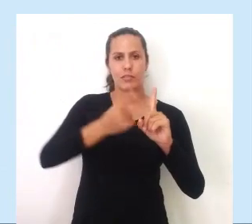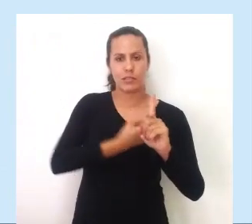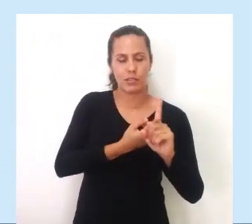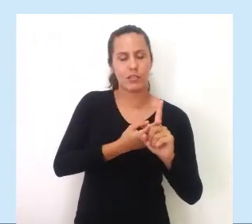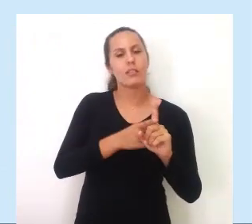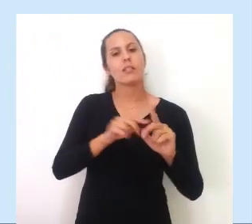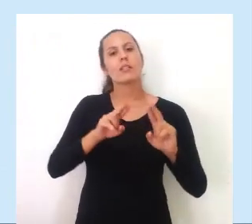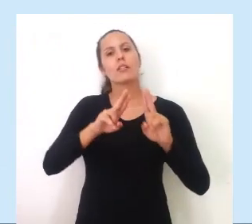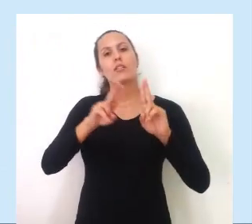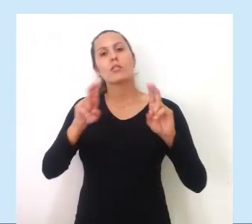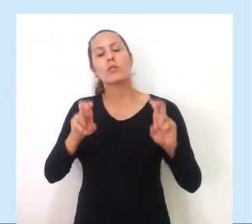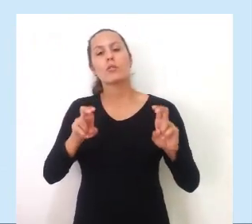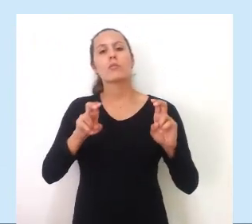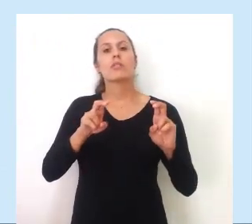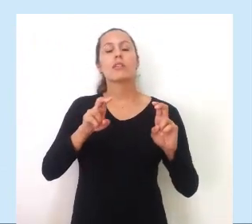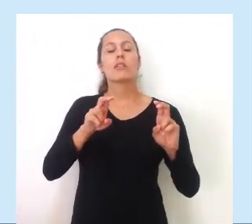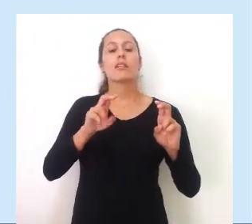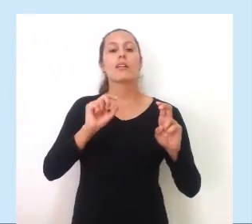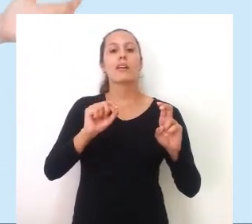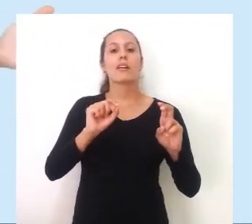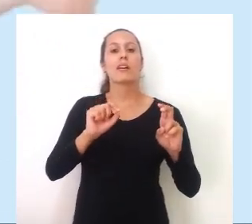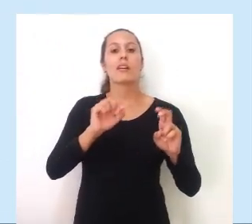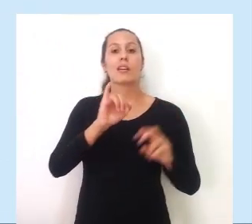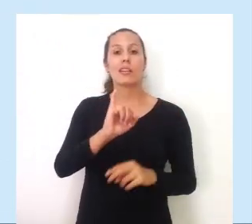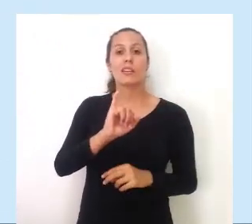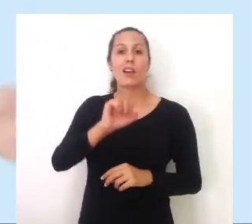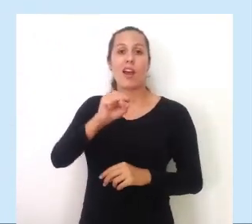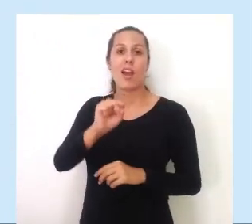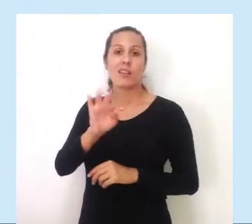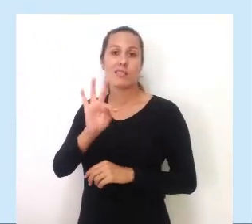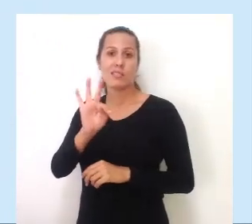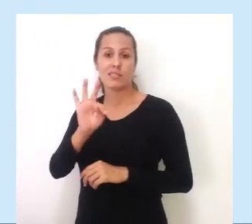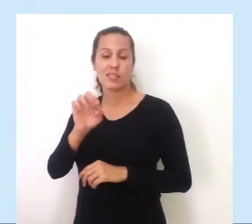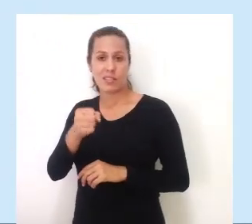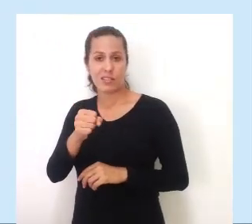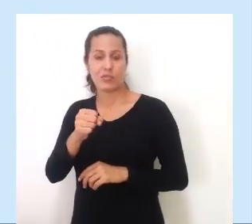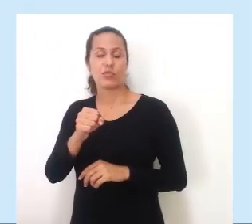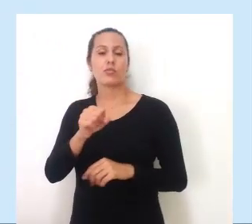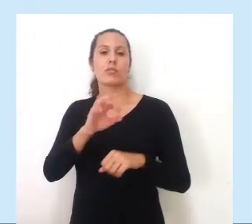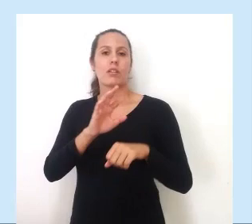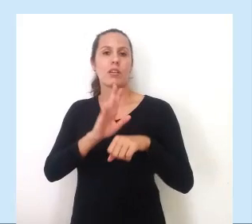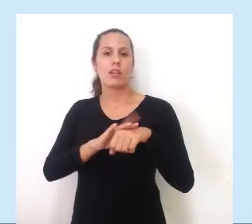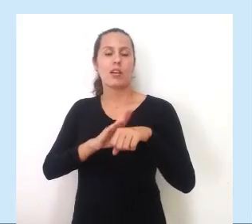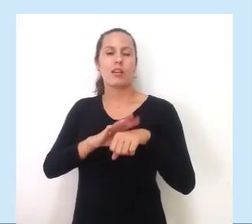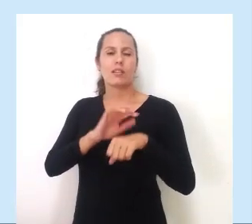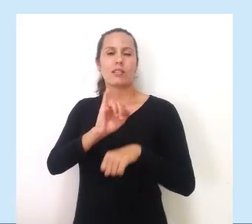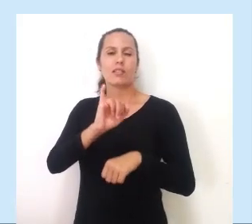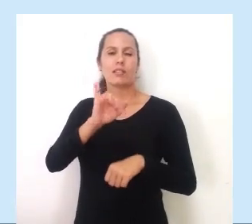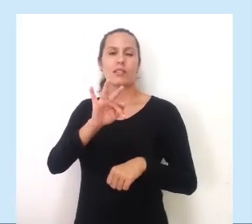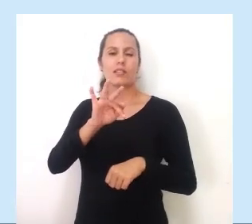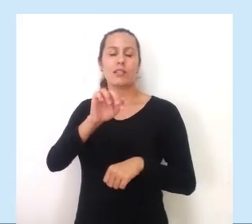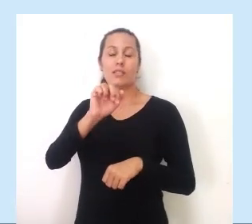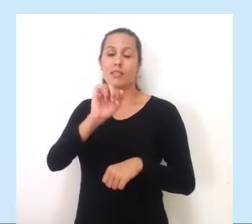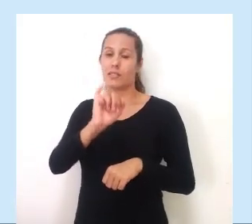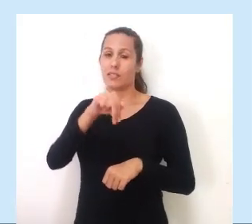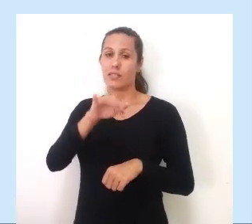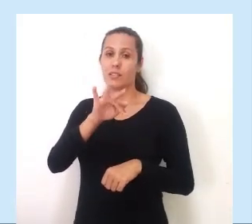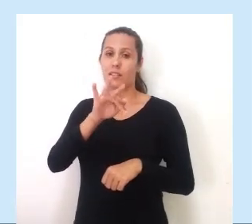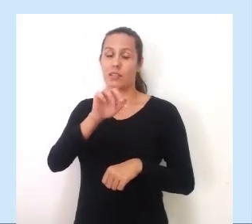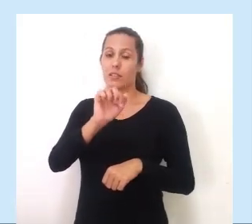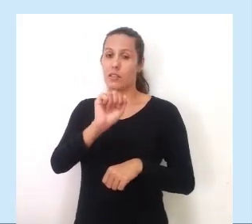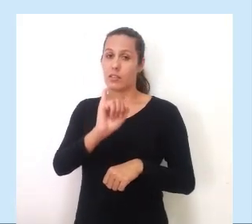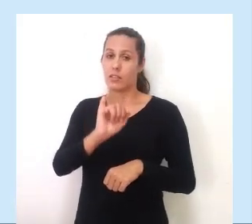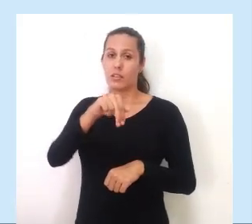com relação à prevenção de ISTs, infecções sexualmente transmissíveis. Porém, a